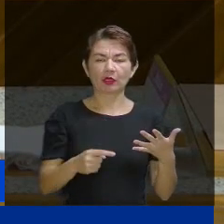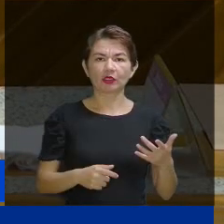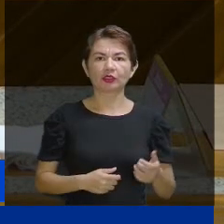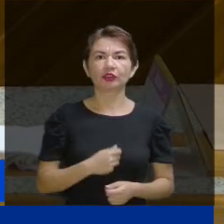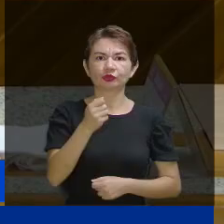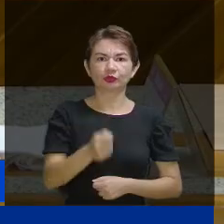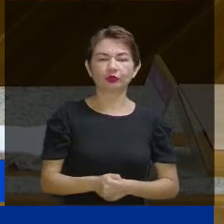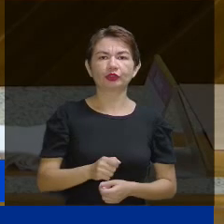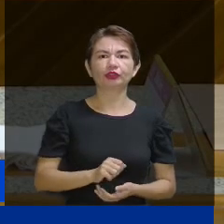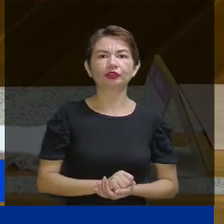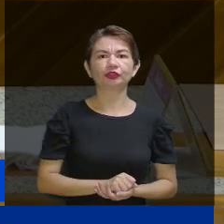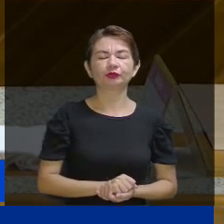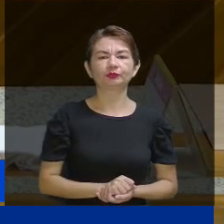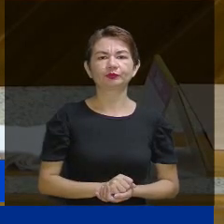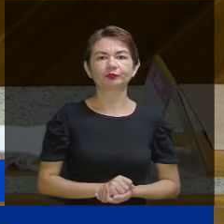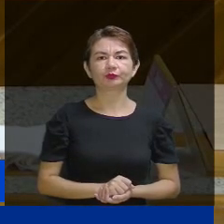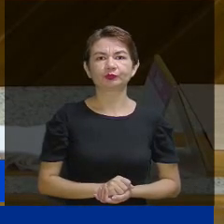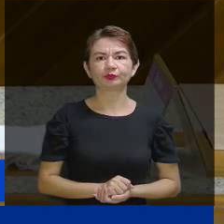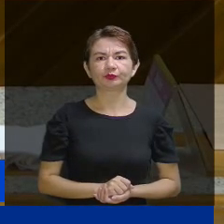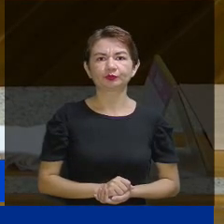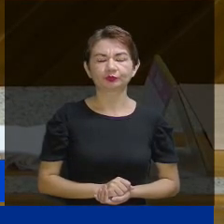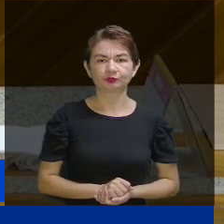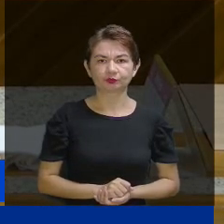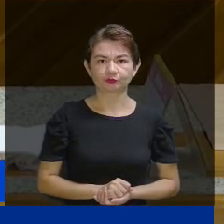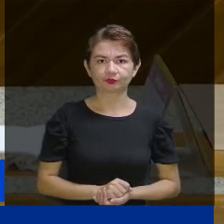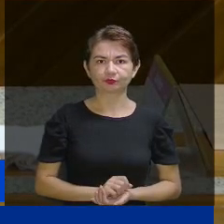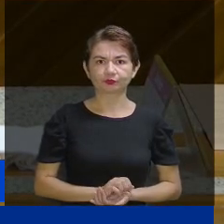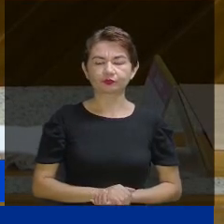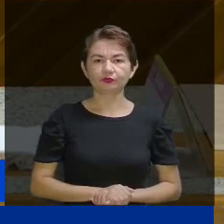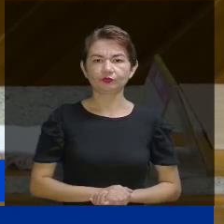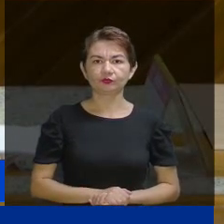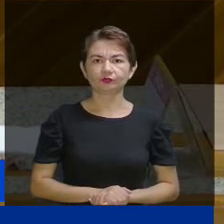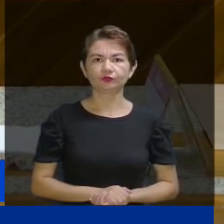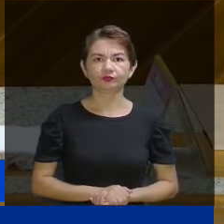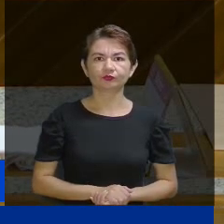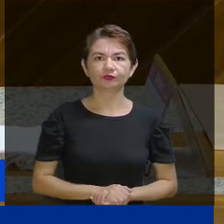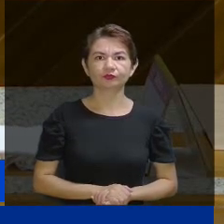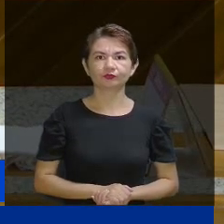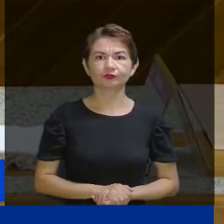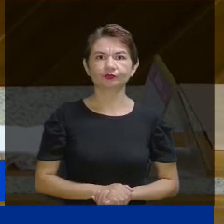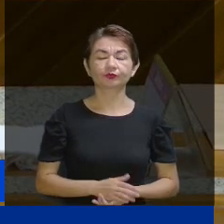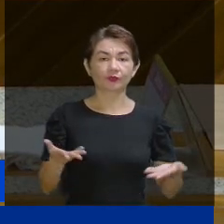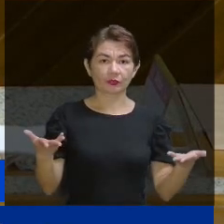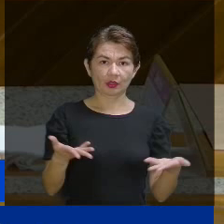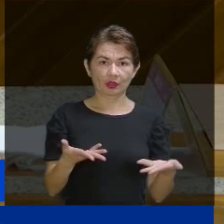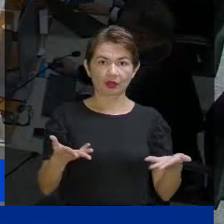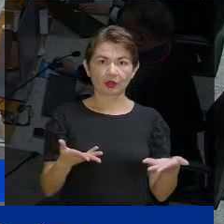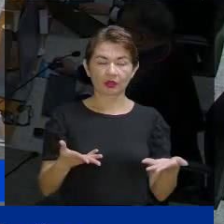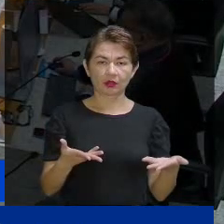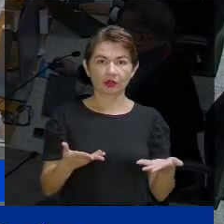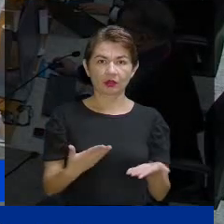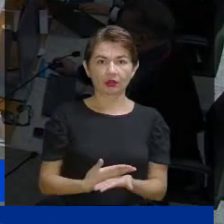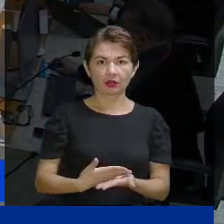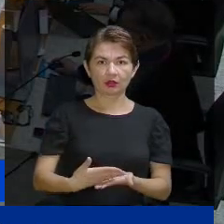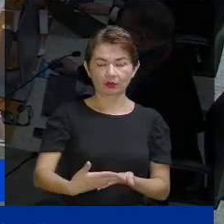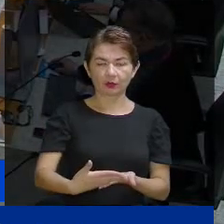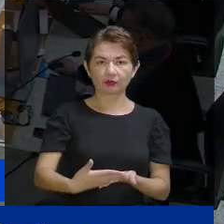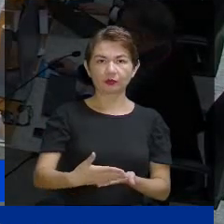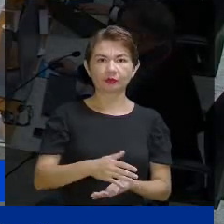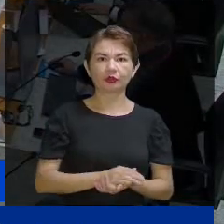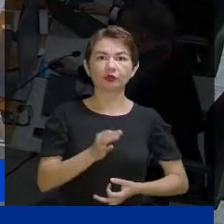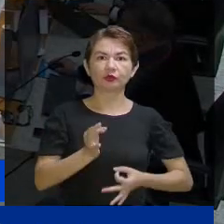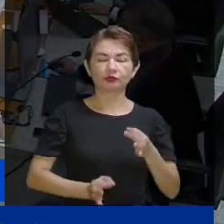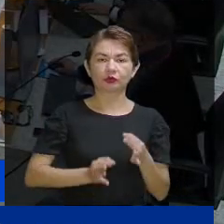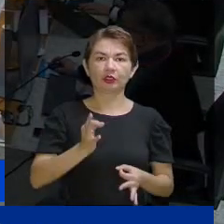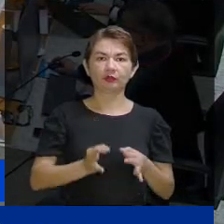juiz Givaldo Valente, Anselmo Gonçalves e Tina Souza. Eu passo a palavra inicial, procedimento